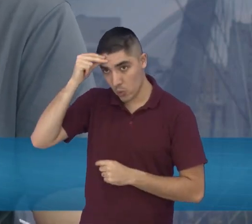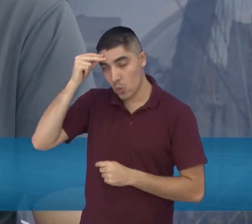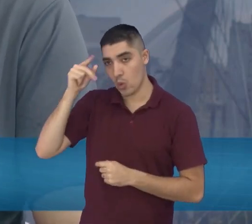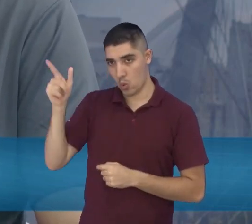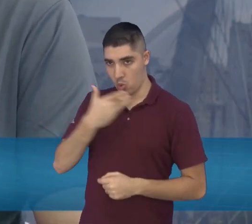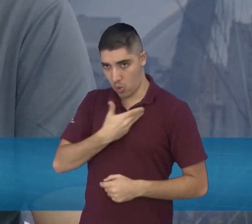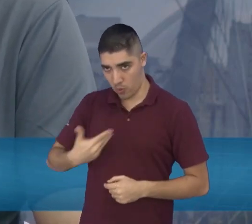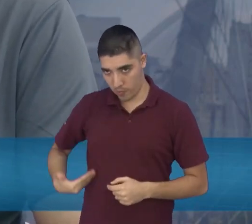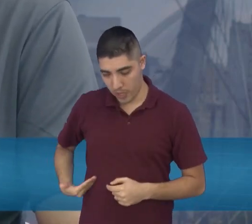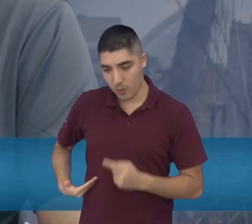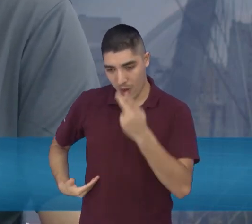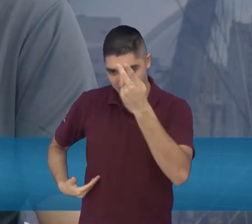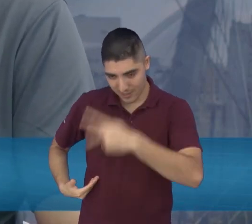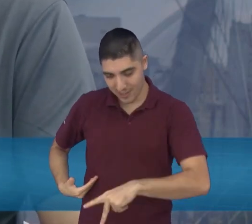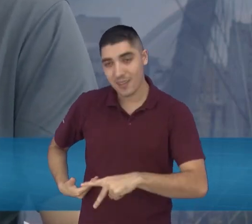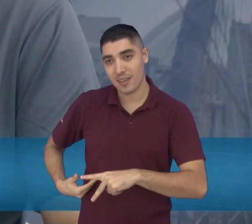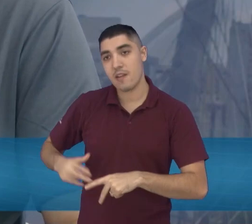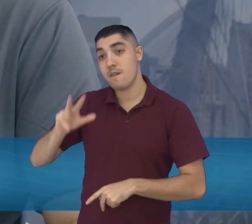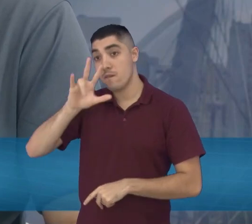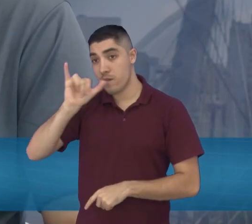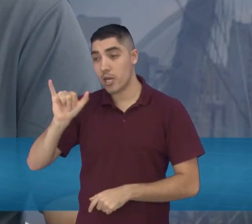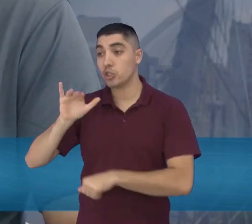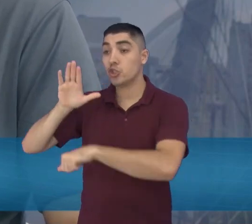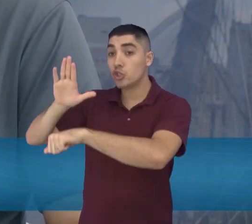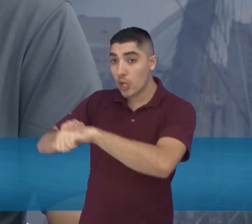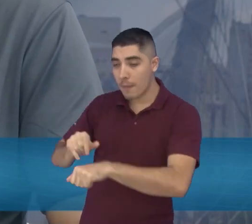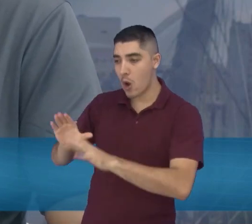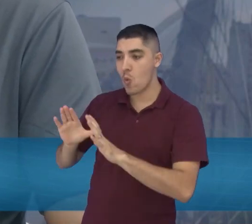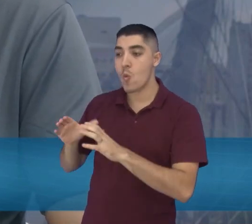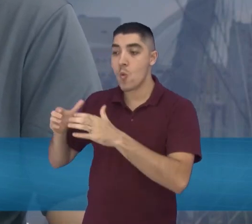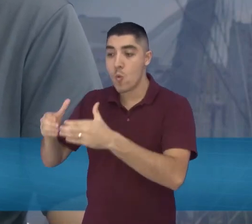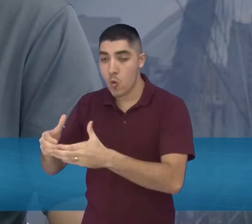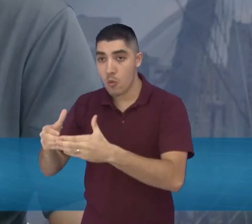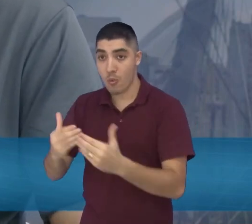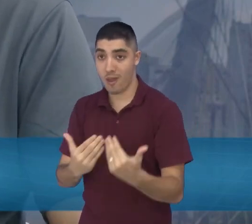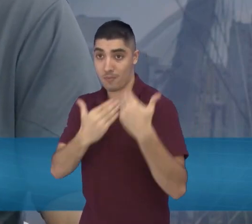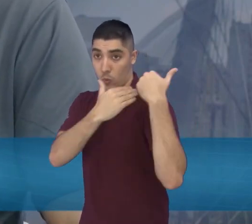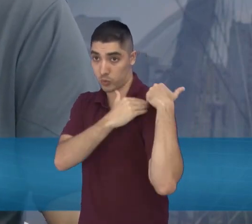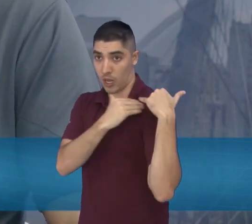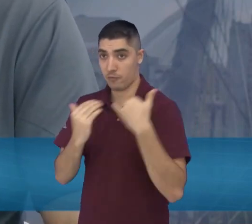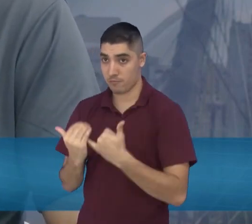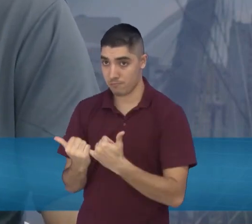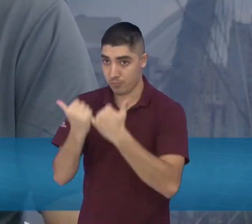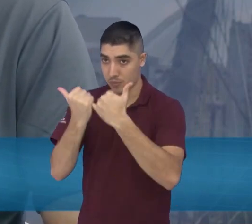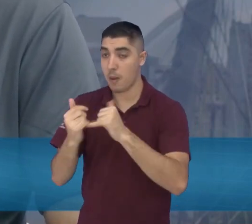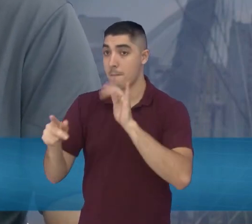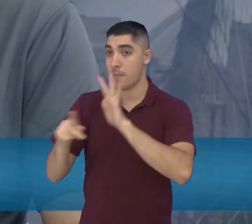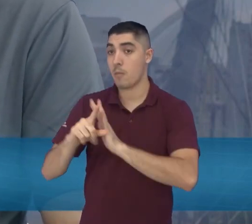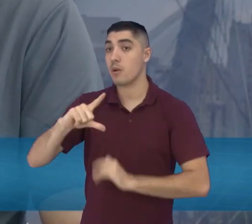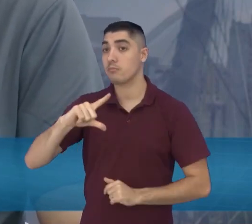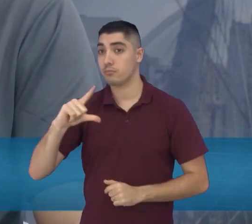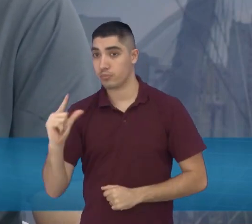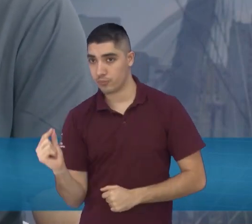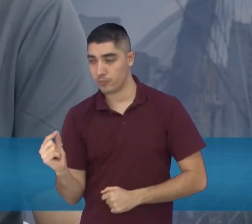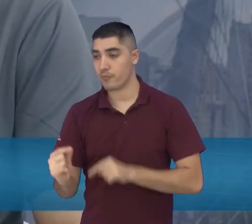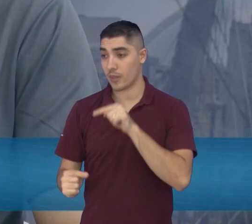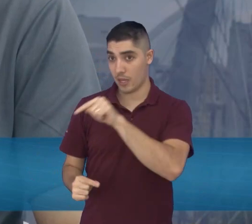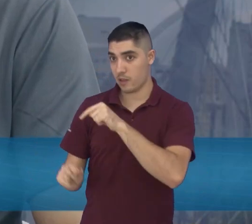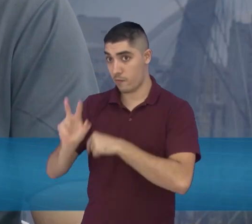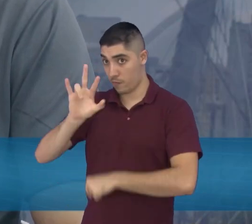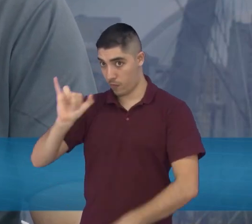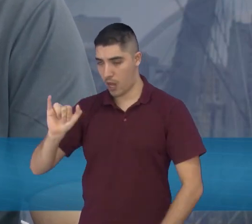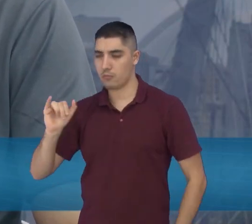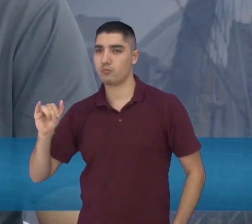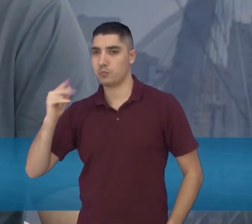departamento da Gerência de Preservação de Patrimônio Histórico da Fundação Cultural.